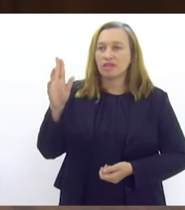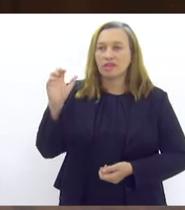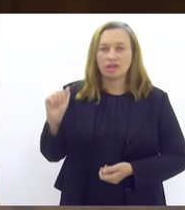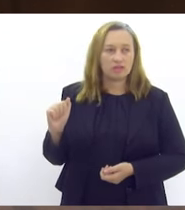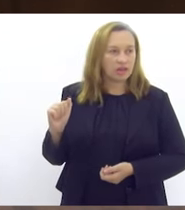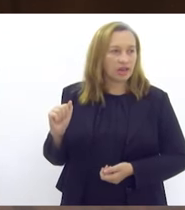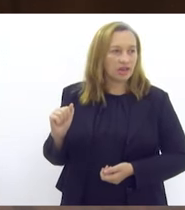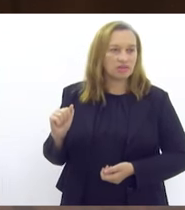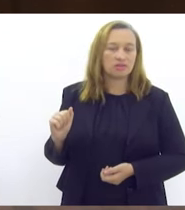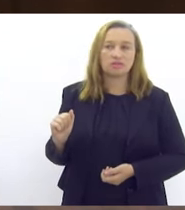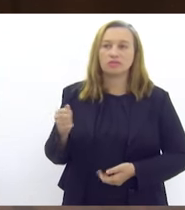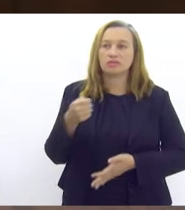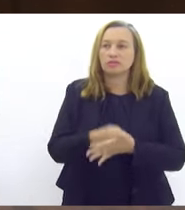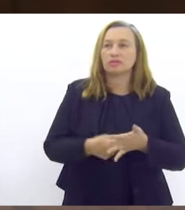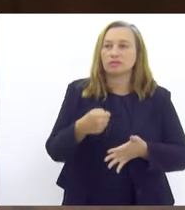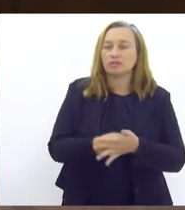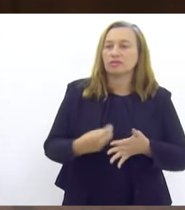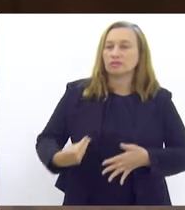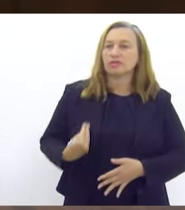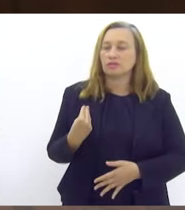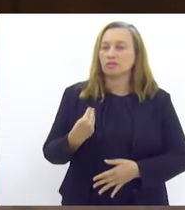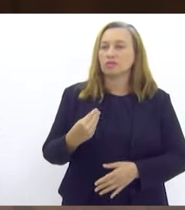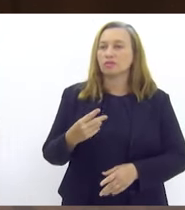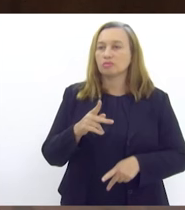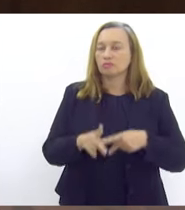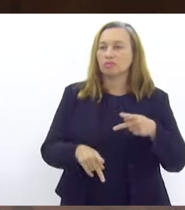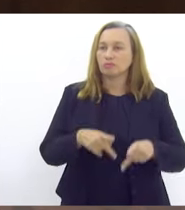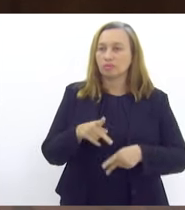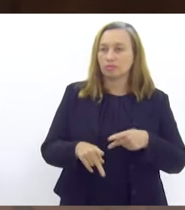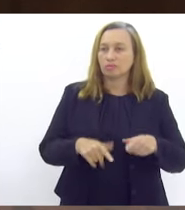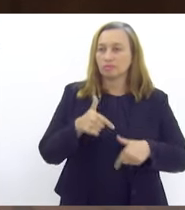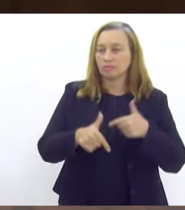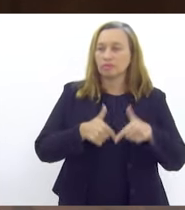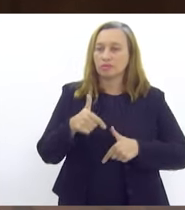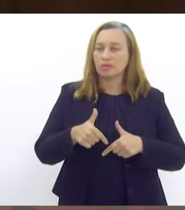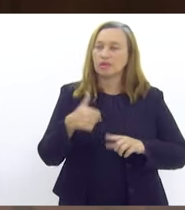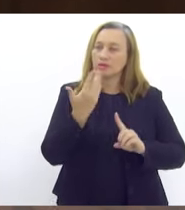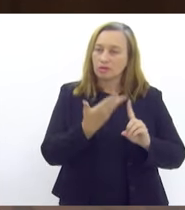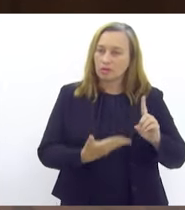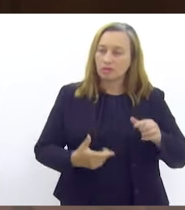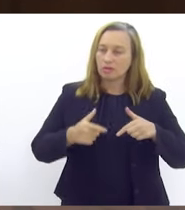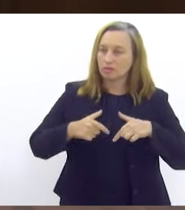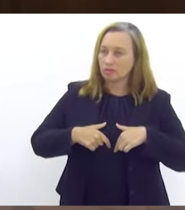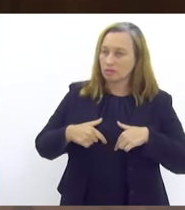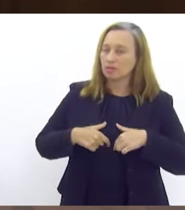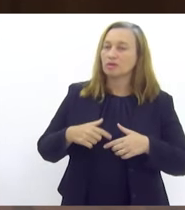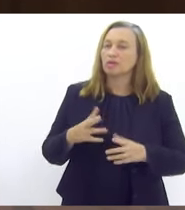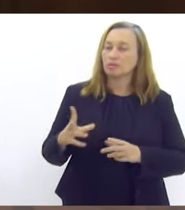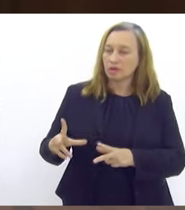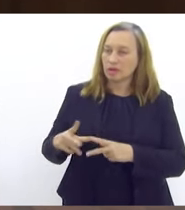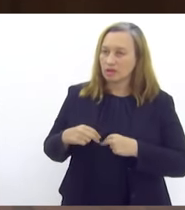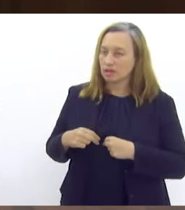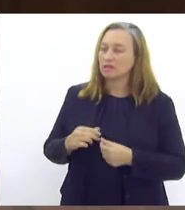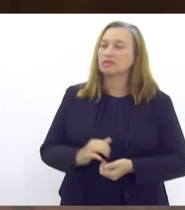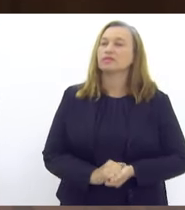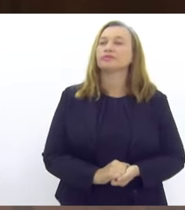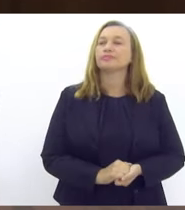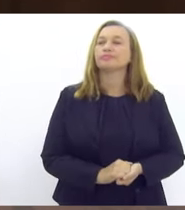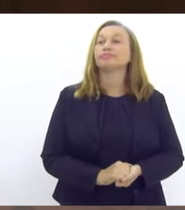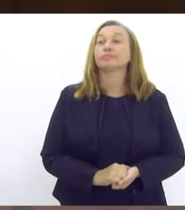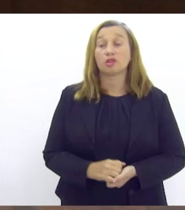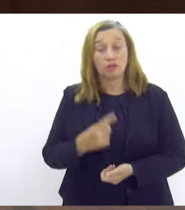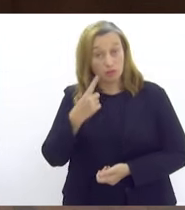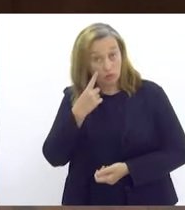trabalhador e seguramente merece essa honraria, a medalha Tiradentes. Eram esses os destaques. Vossa Excelência vê que eu